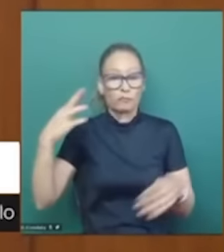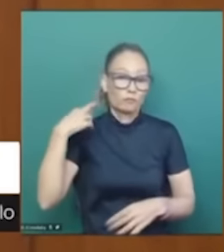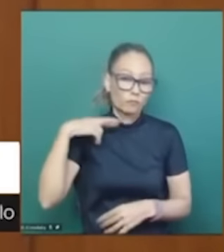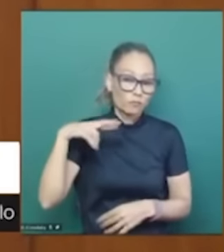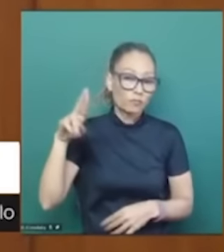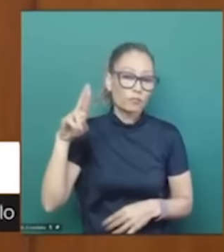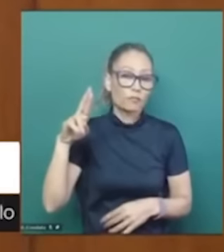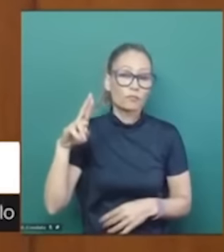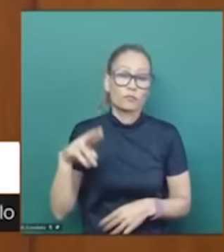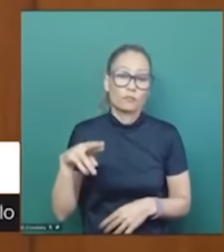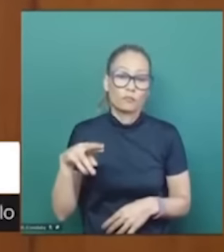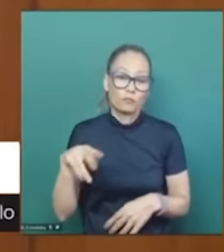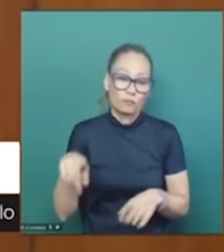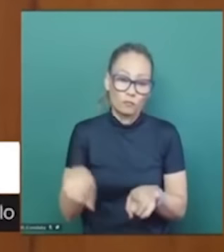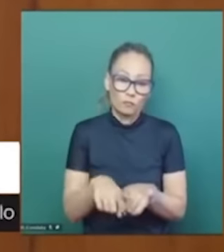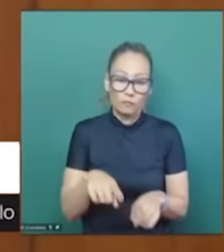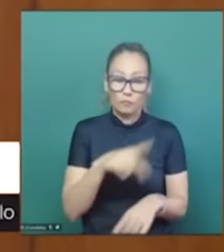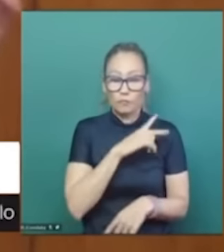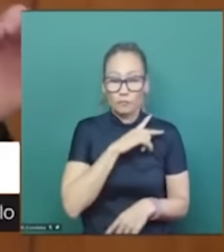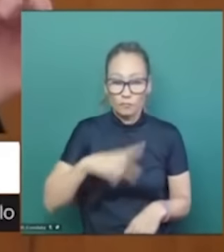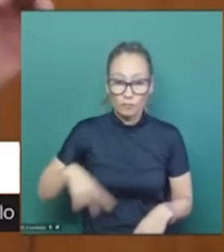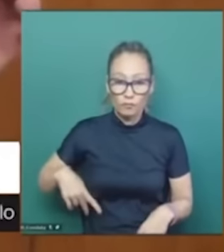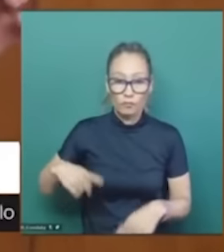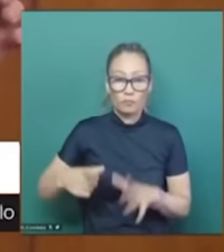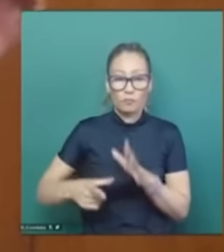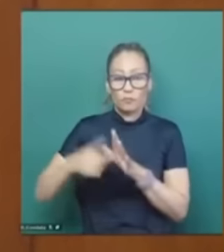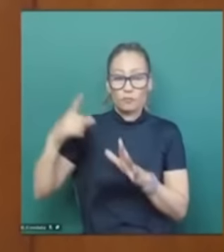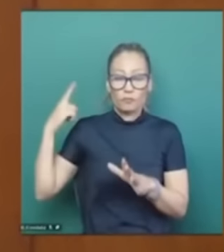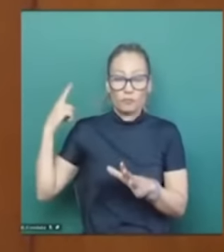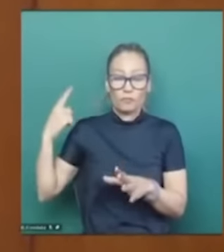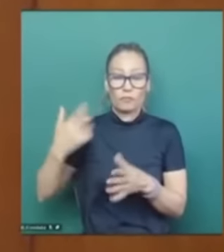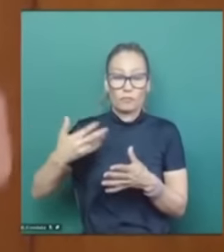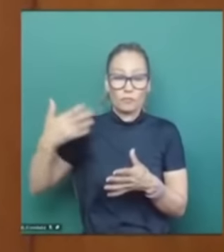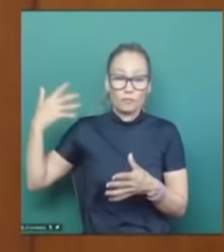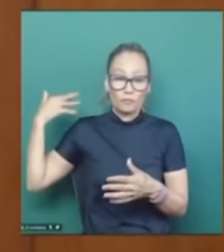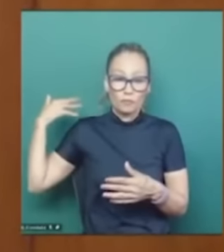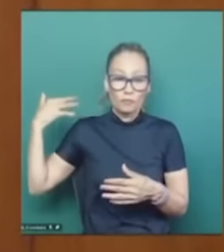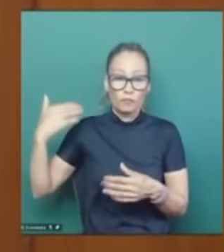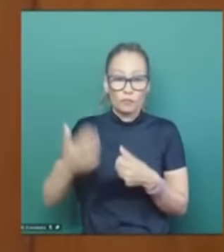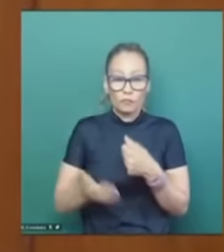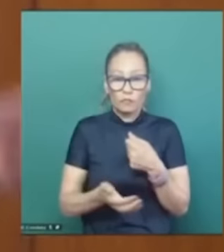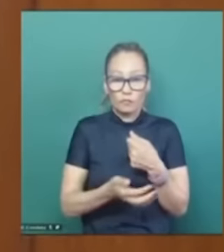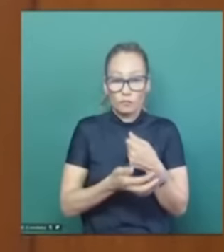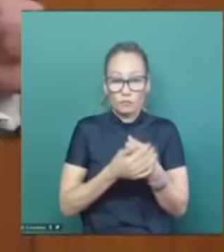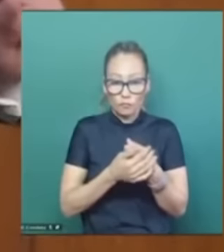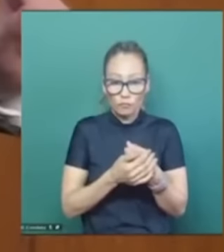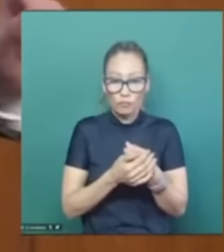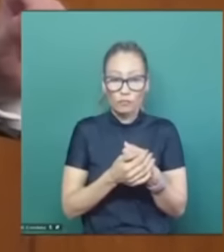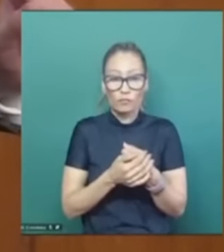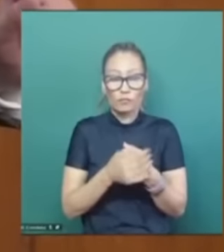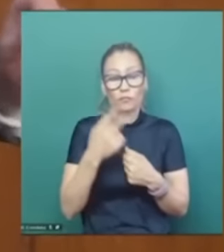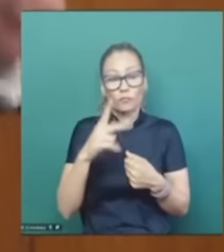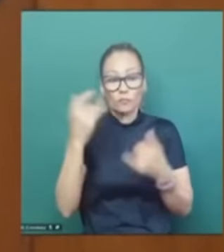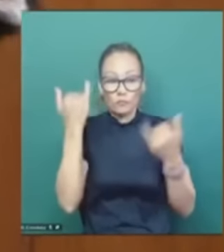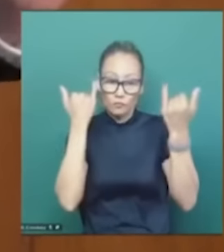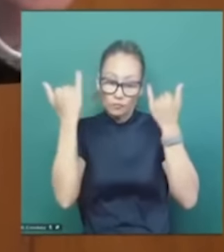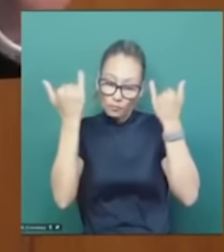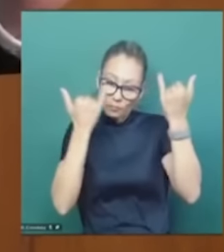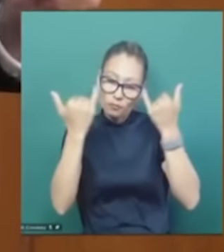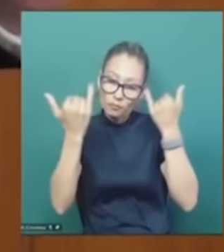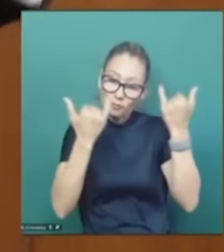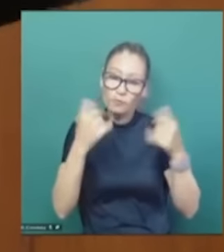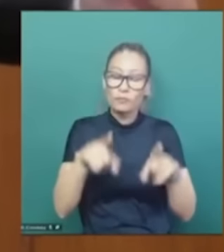os presidentes que conduziram a comissão, de forma velada, esconderam o seu viés ideológico, mas também, ao mesmo tempo,